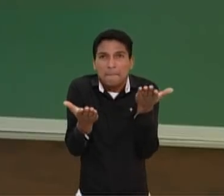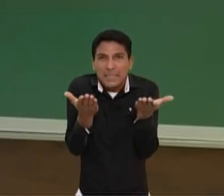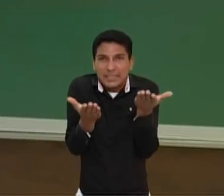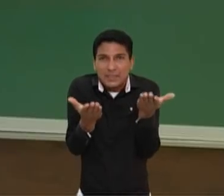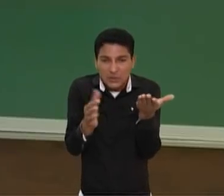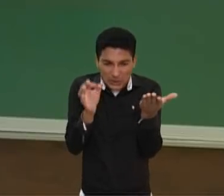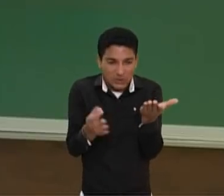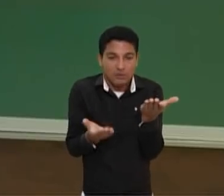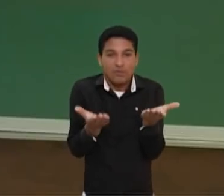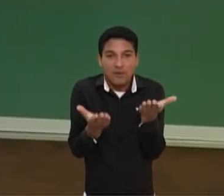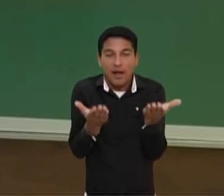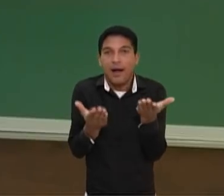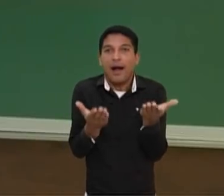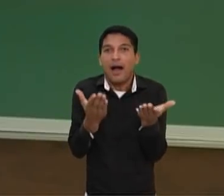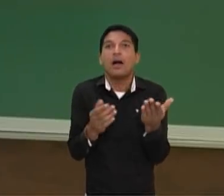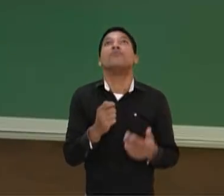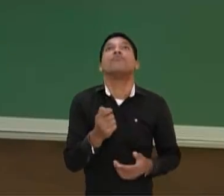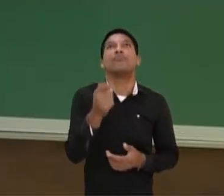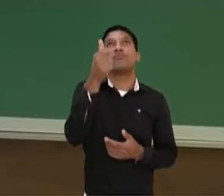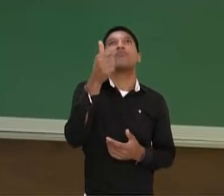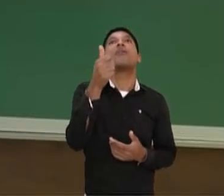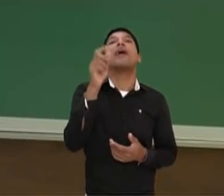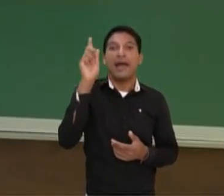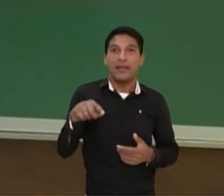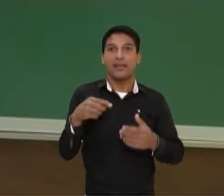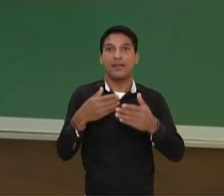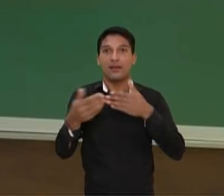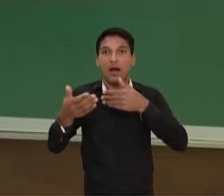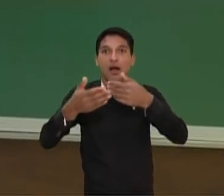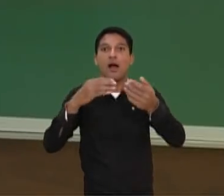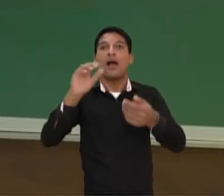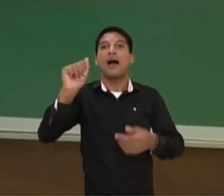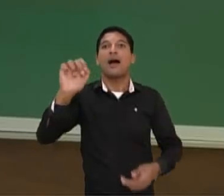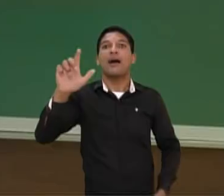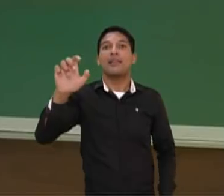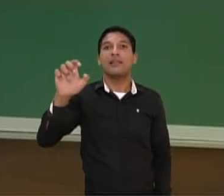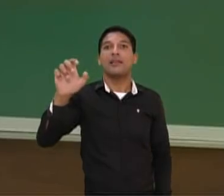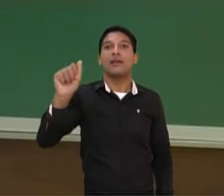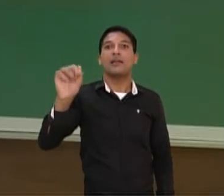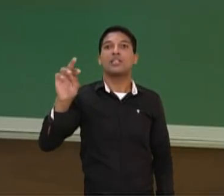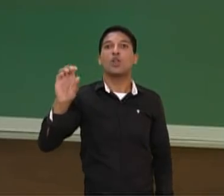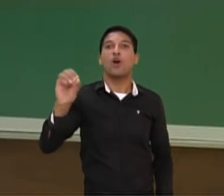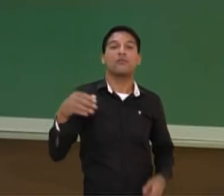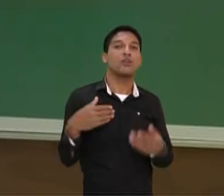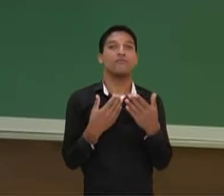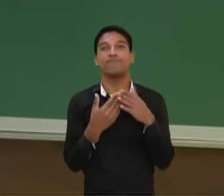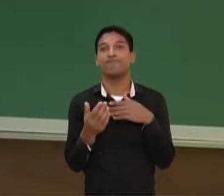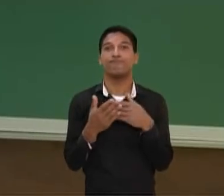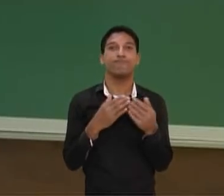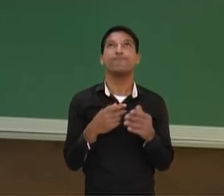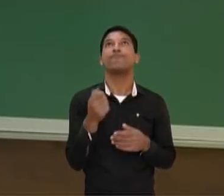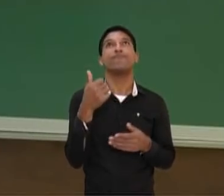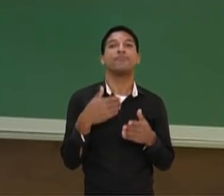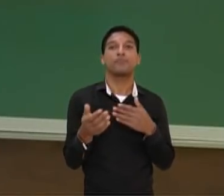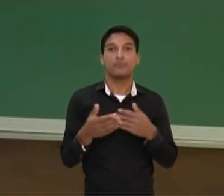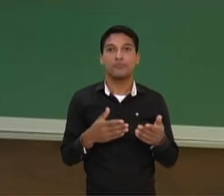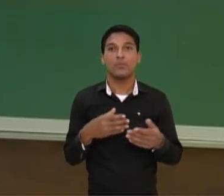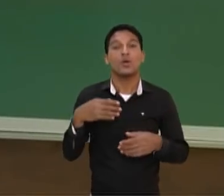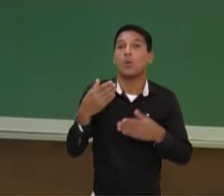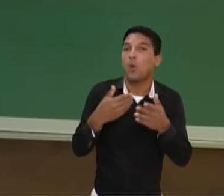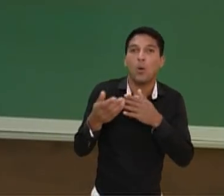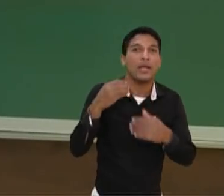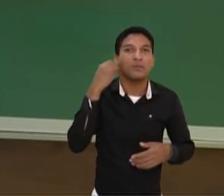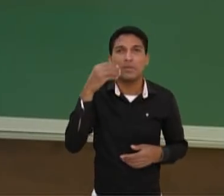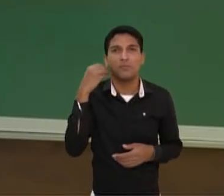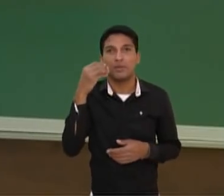garantia de que o experimento será aleatório. Isso vale para qualquer tipo de experimento, tanto quando você joga um dado, quanto